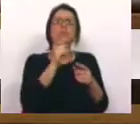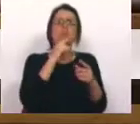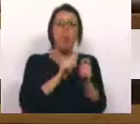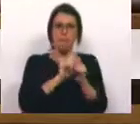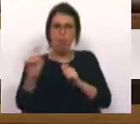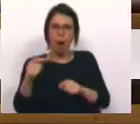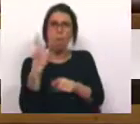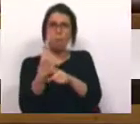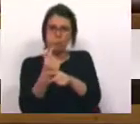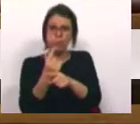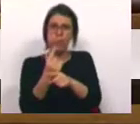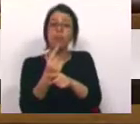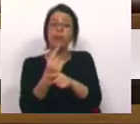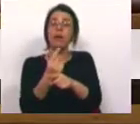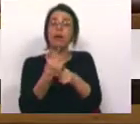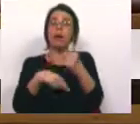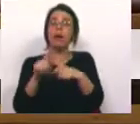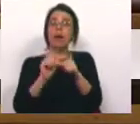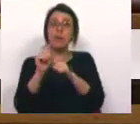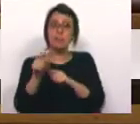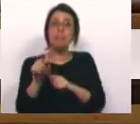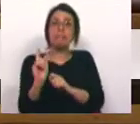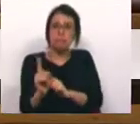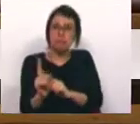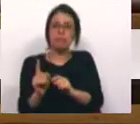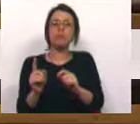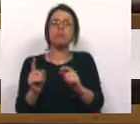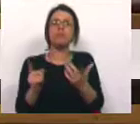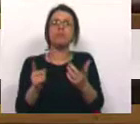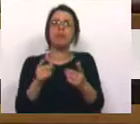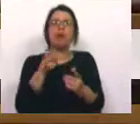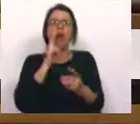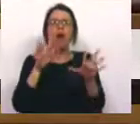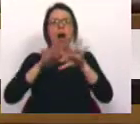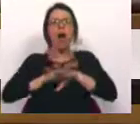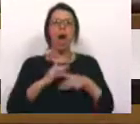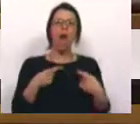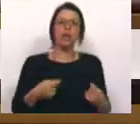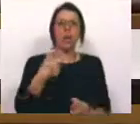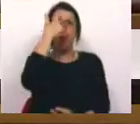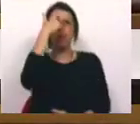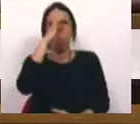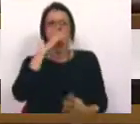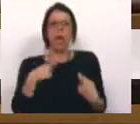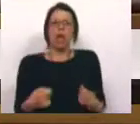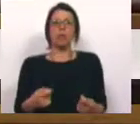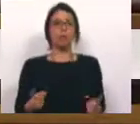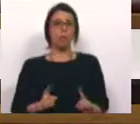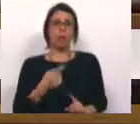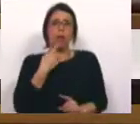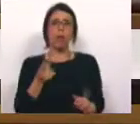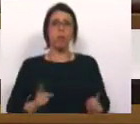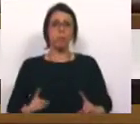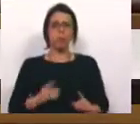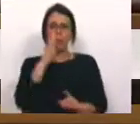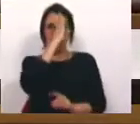esse pagamento e dessa forma nem a desculpa dos encargos para o Estado poderá ser alegada